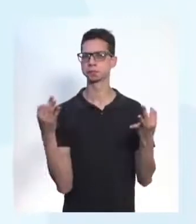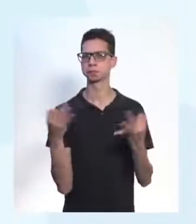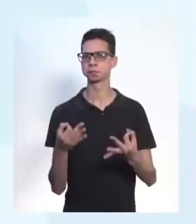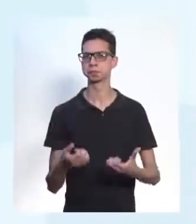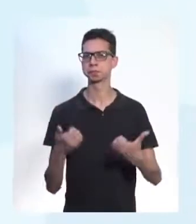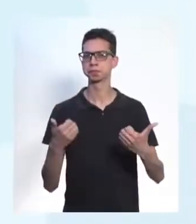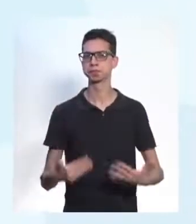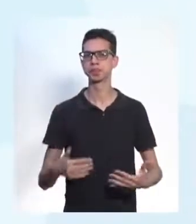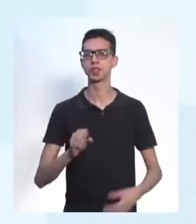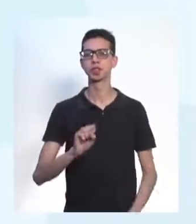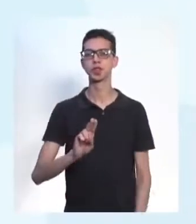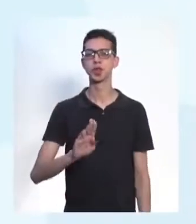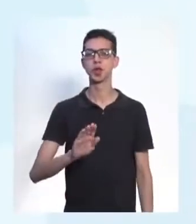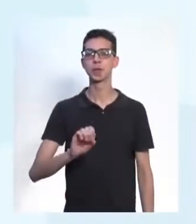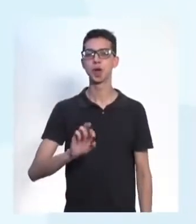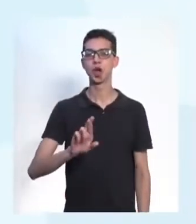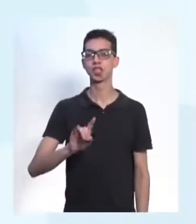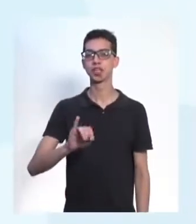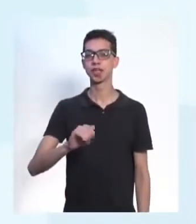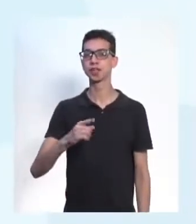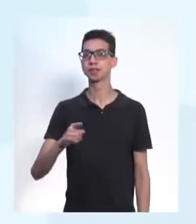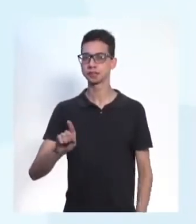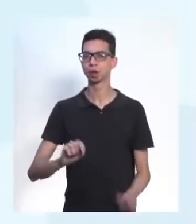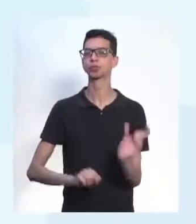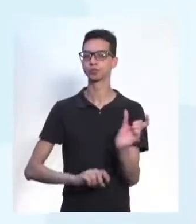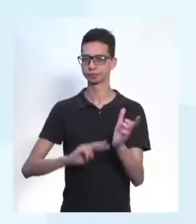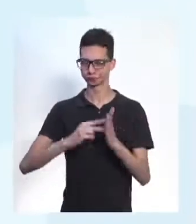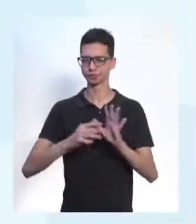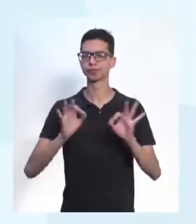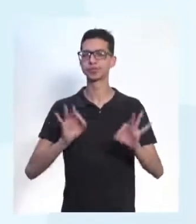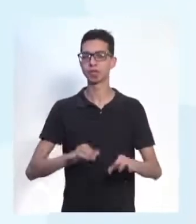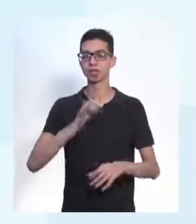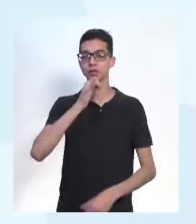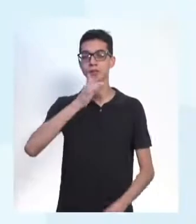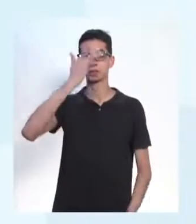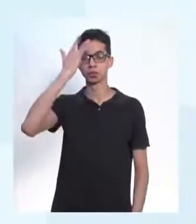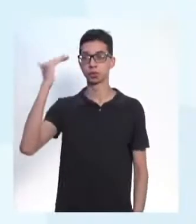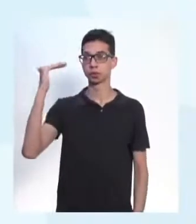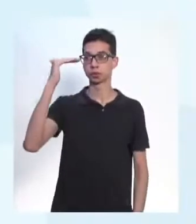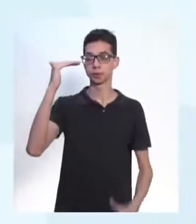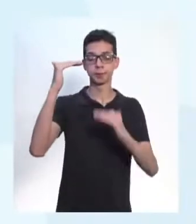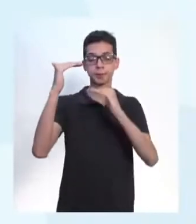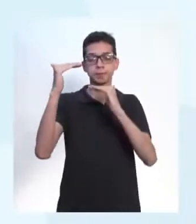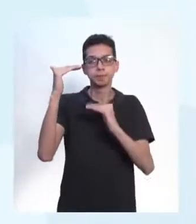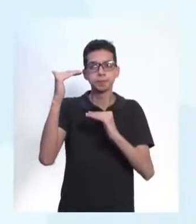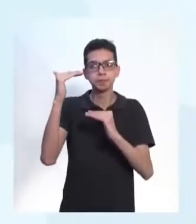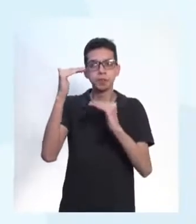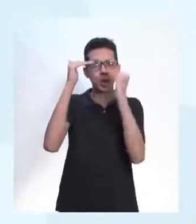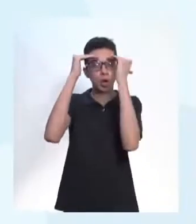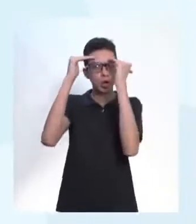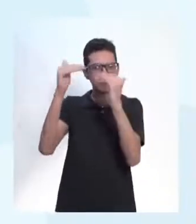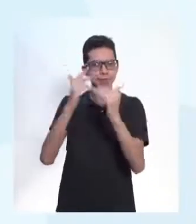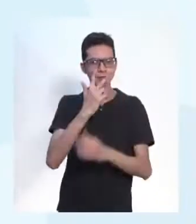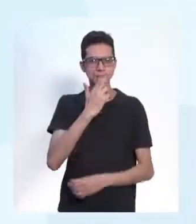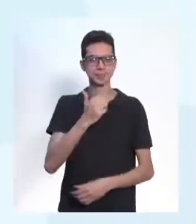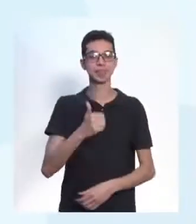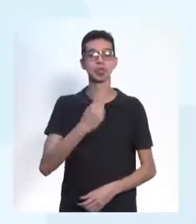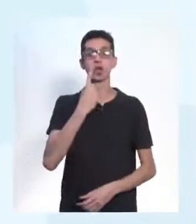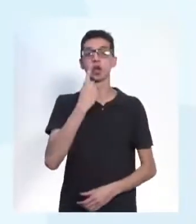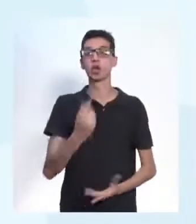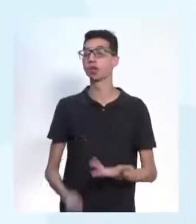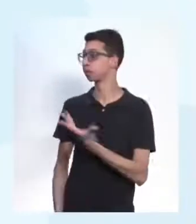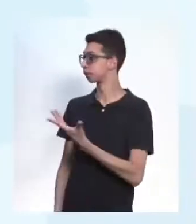relação de subordinação. Muito bem, gente. Nessa foto aí, nessa imagem, na verdade, que é uma imagem, tá bom? A gente tem aí,